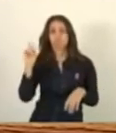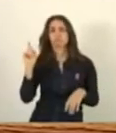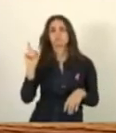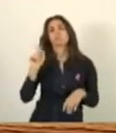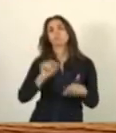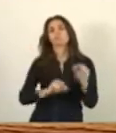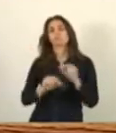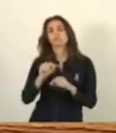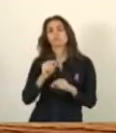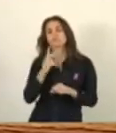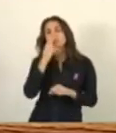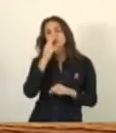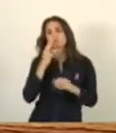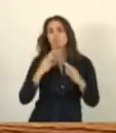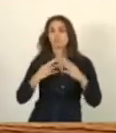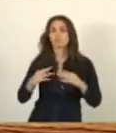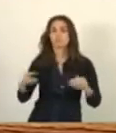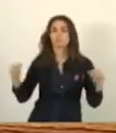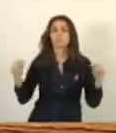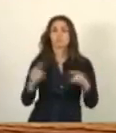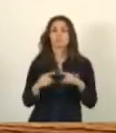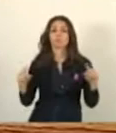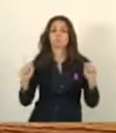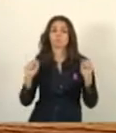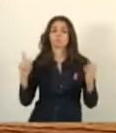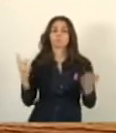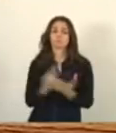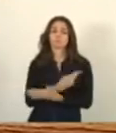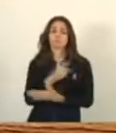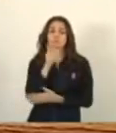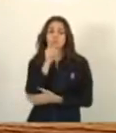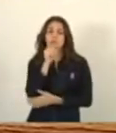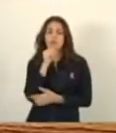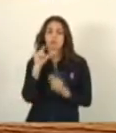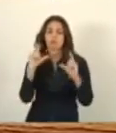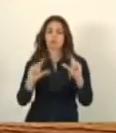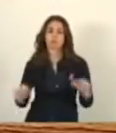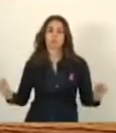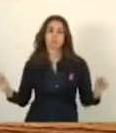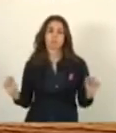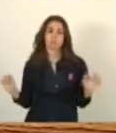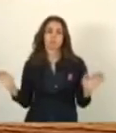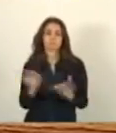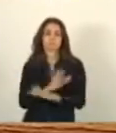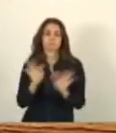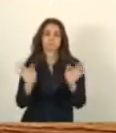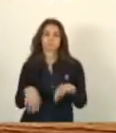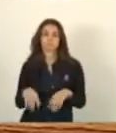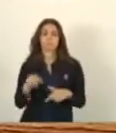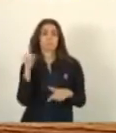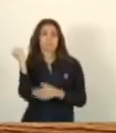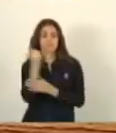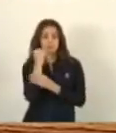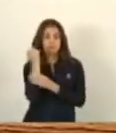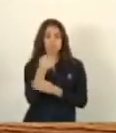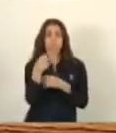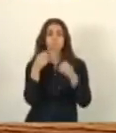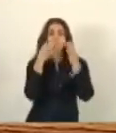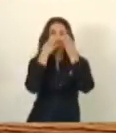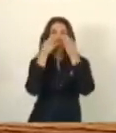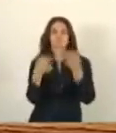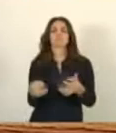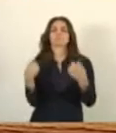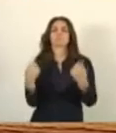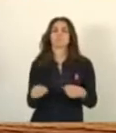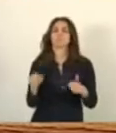claro, um alento, mas ainda não eliminou a ameaça de racionamento. Para concluir, senhor presidente, portanto, a crise é grave e merece nossa